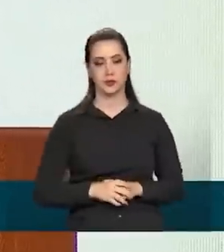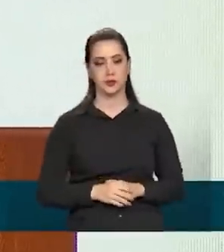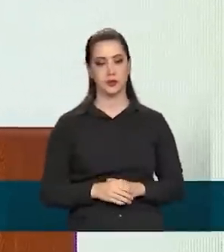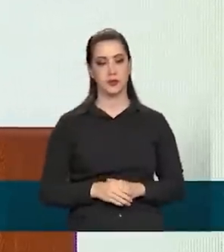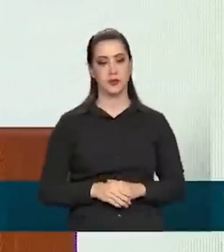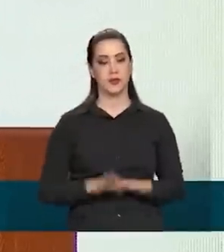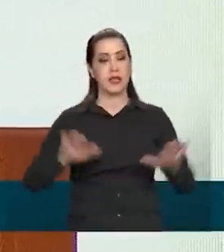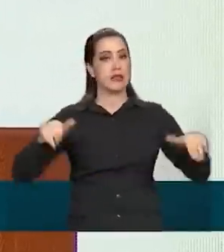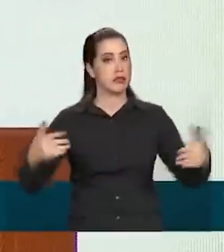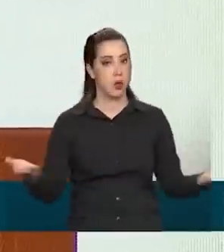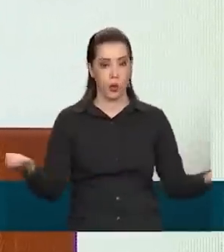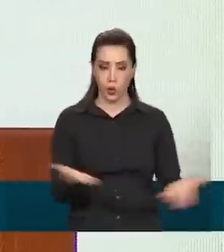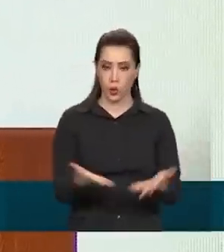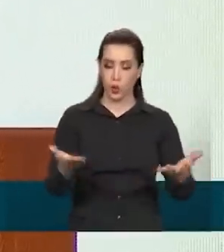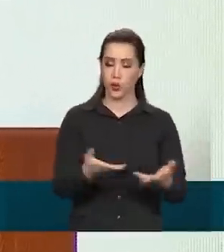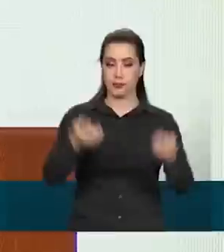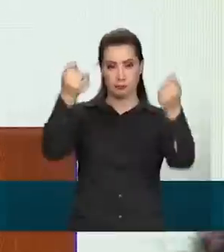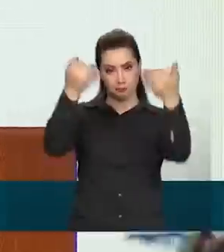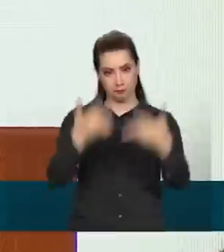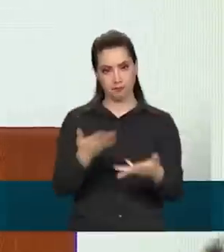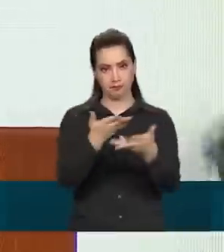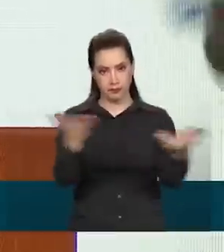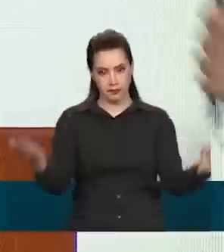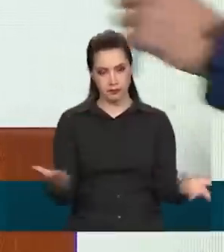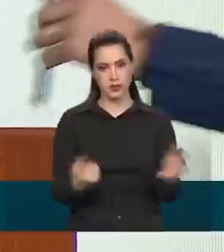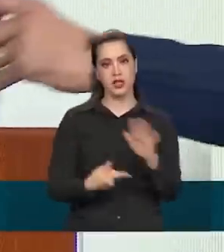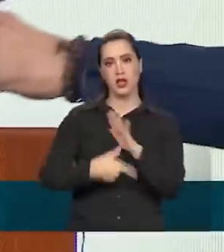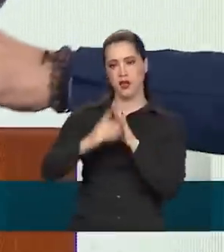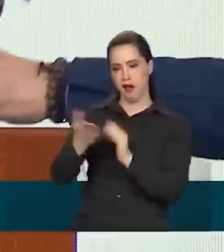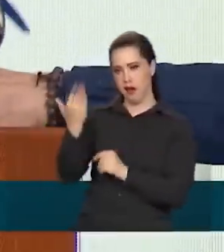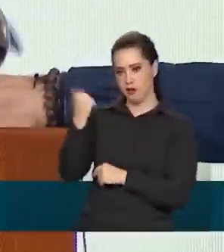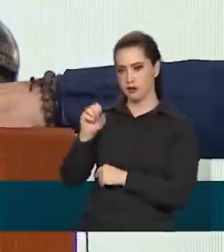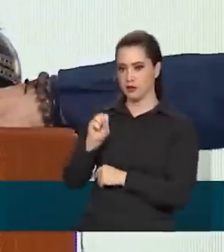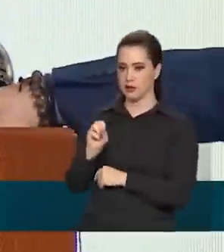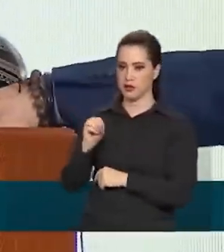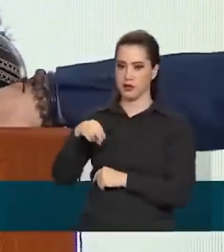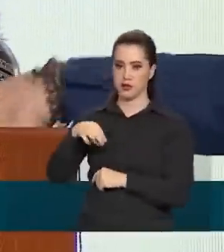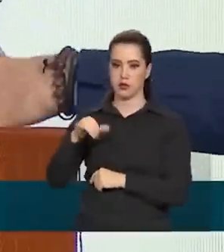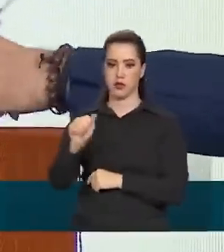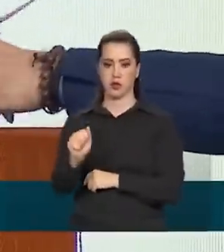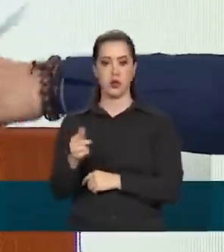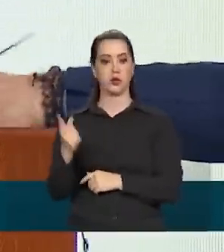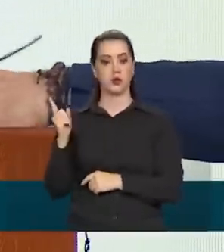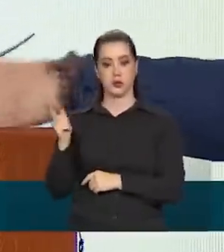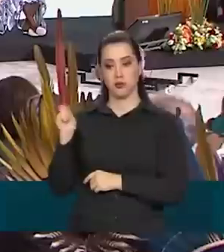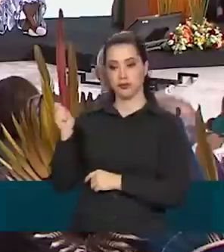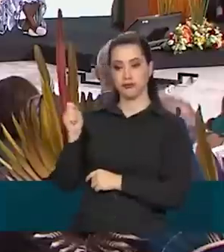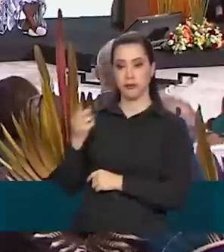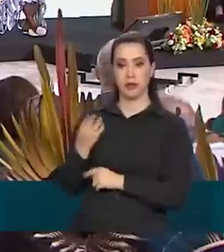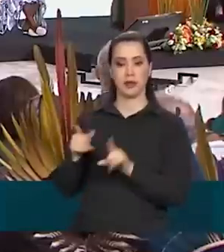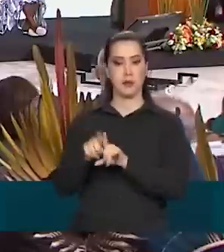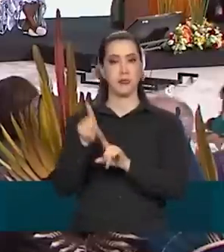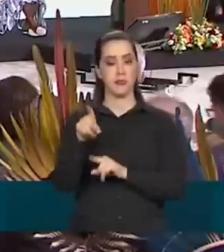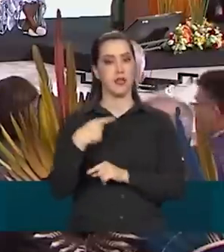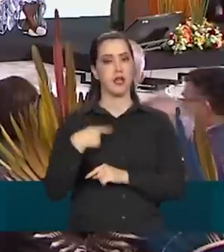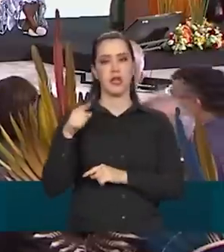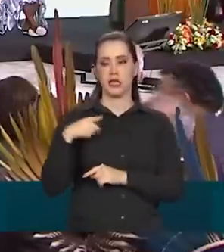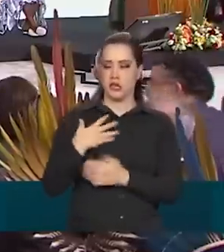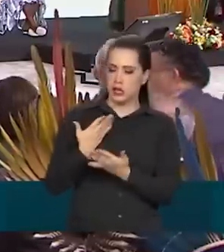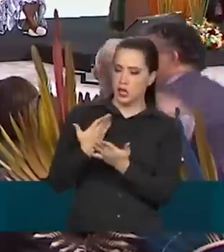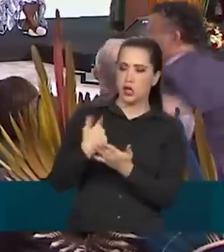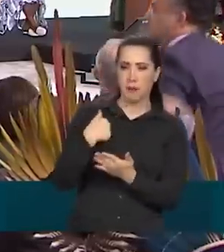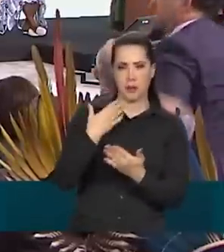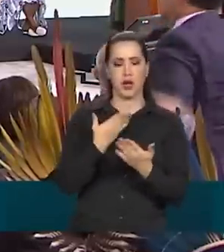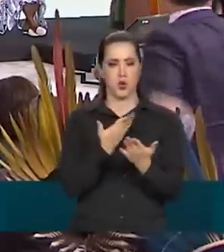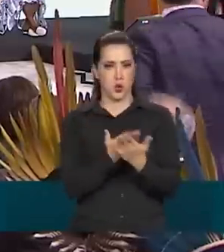Então hoje eu quero dizer para vocês que aquela Sônia que para estudar trabalhou em casa